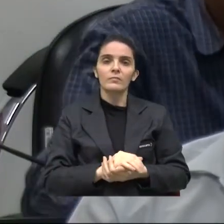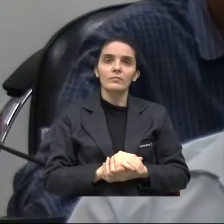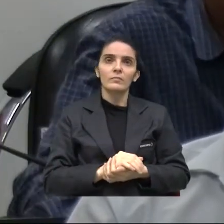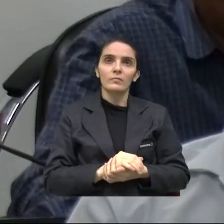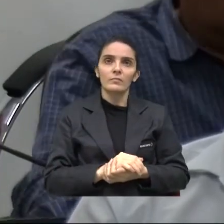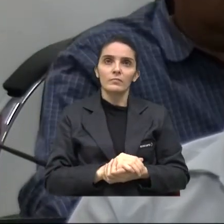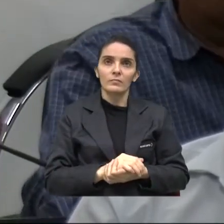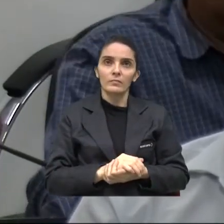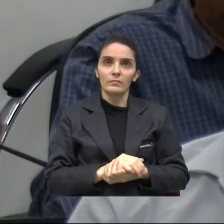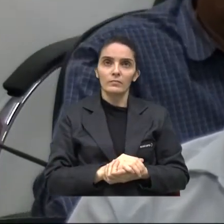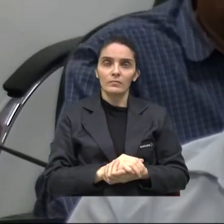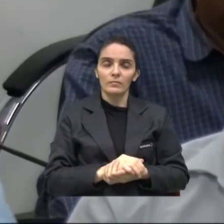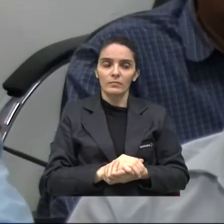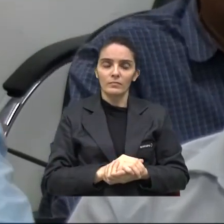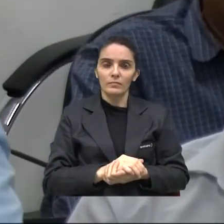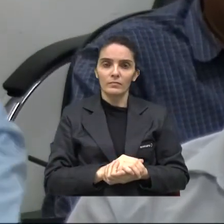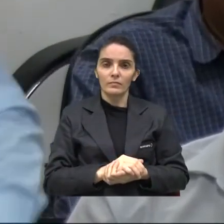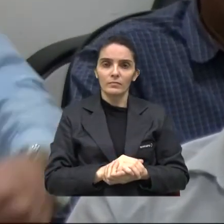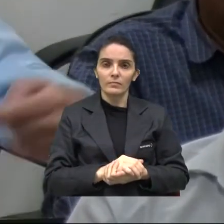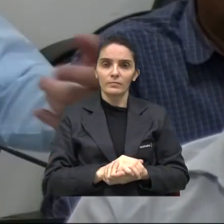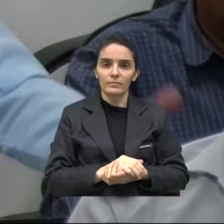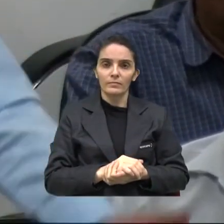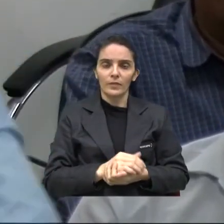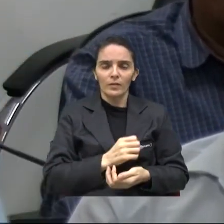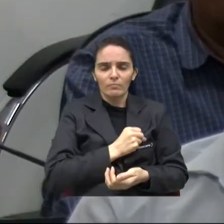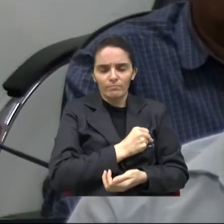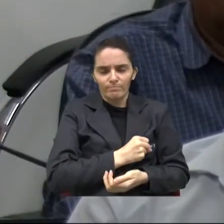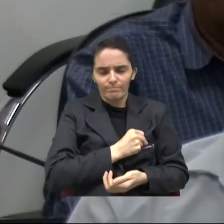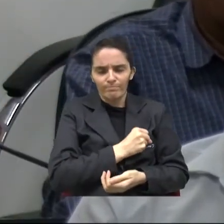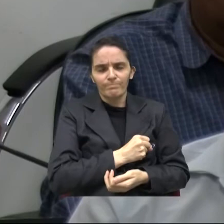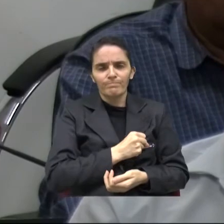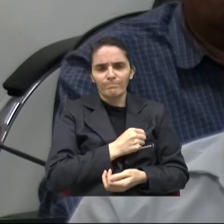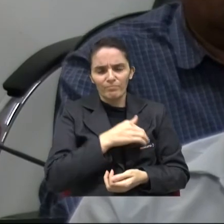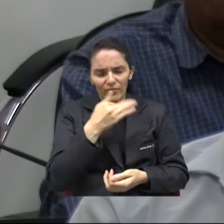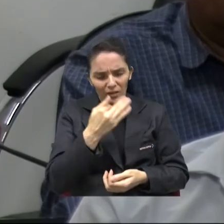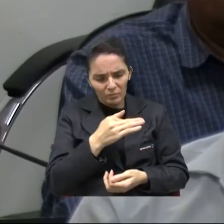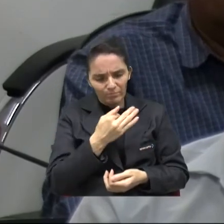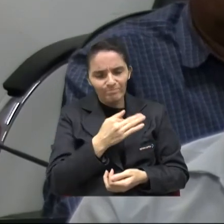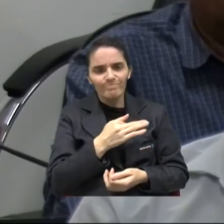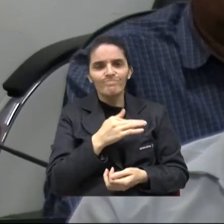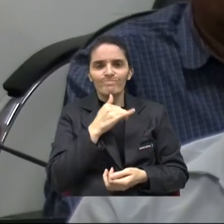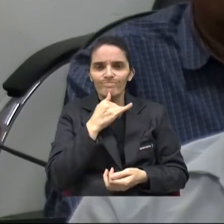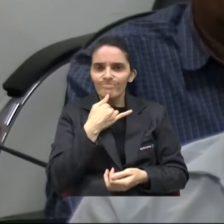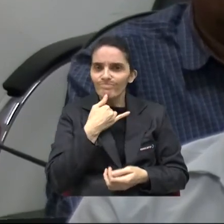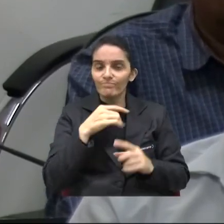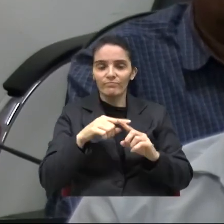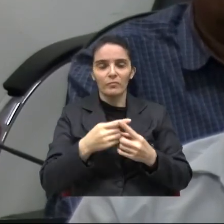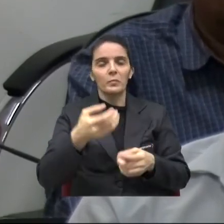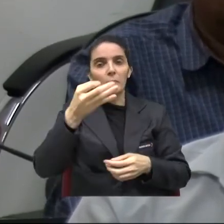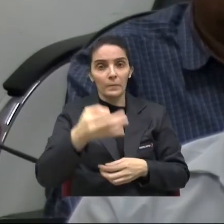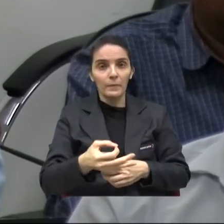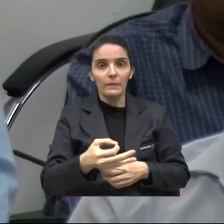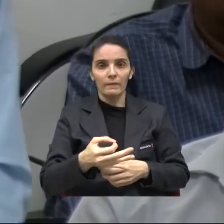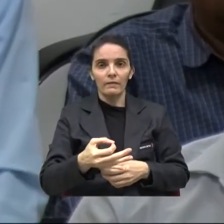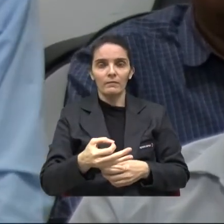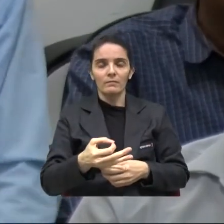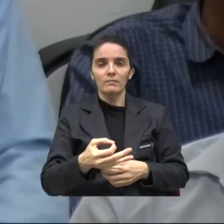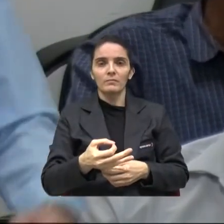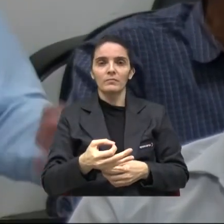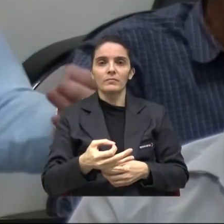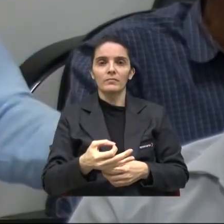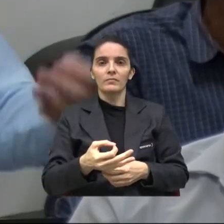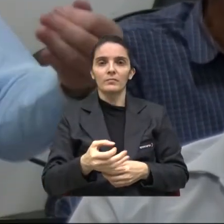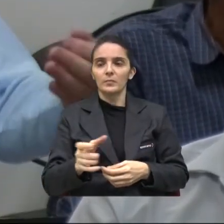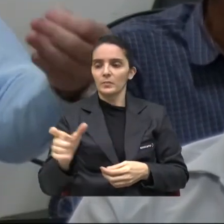Então, a dor fica, a saudade fica, mas a certeza e a tranquilidade que a